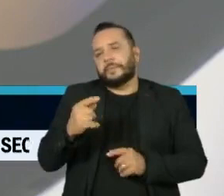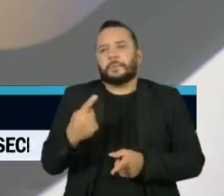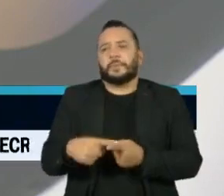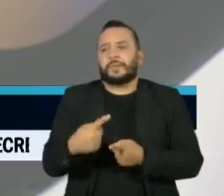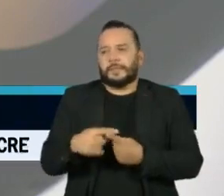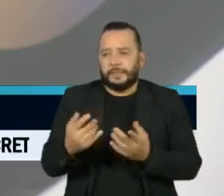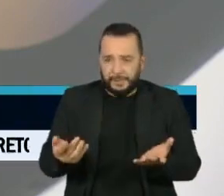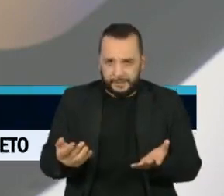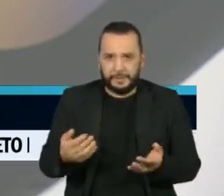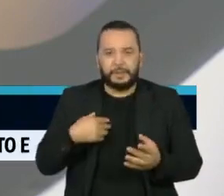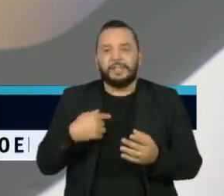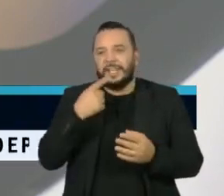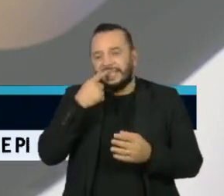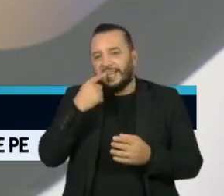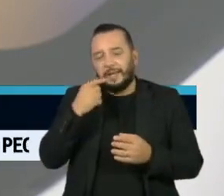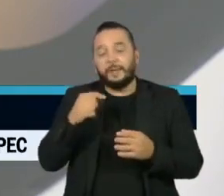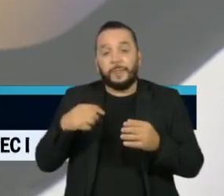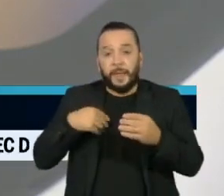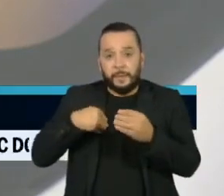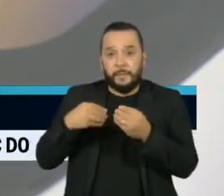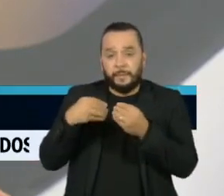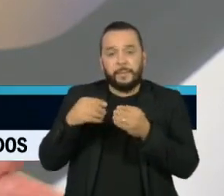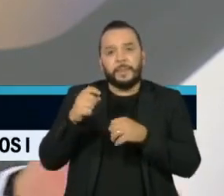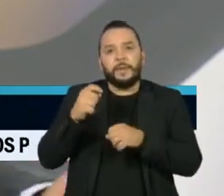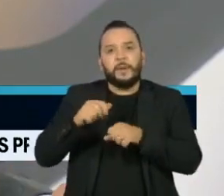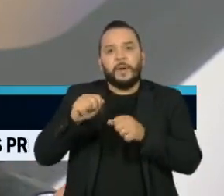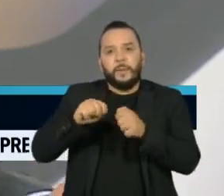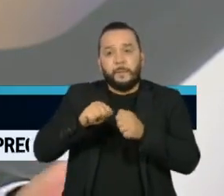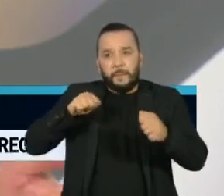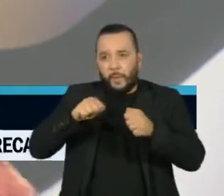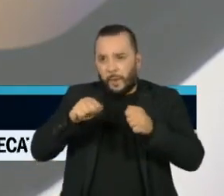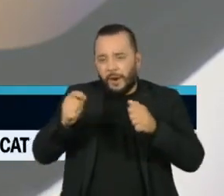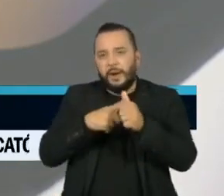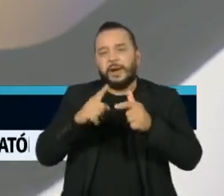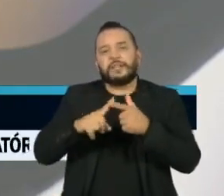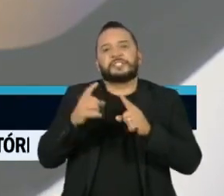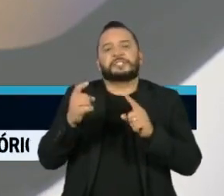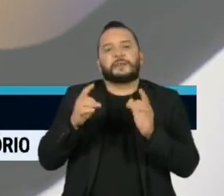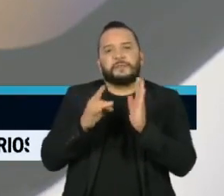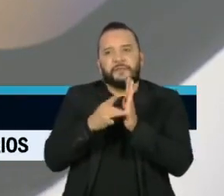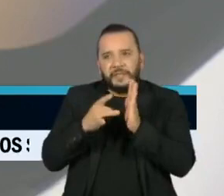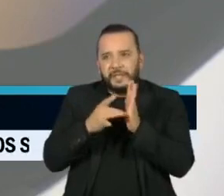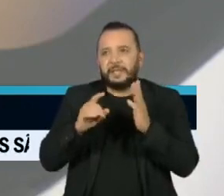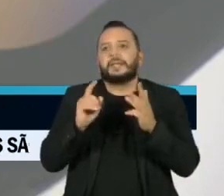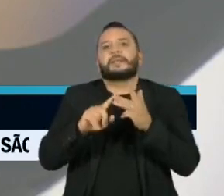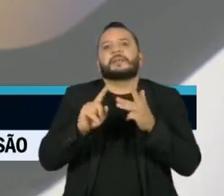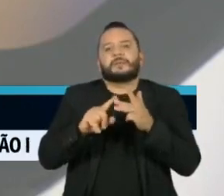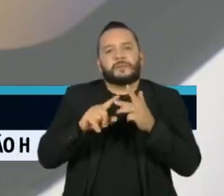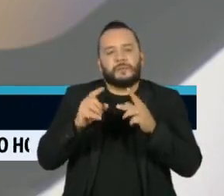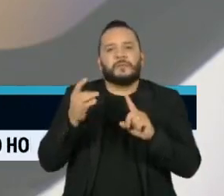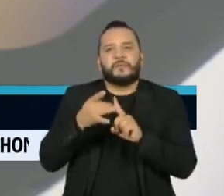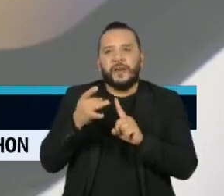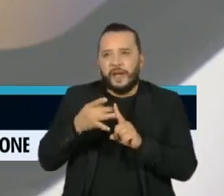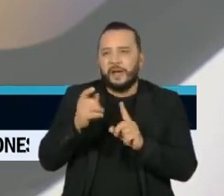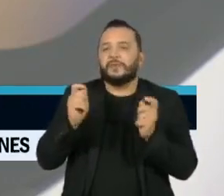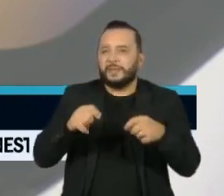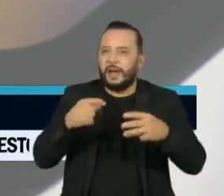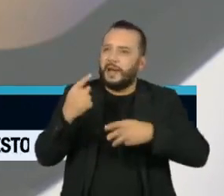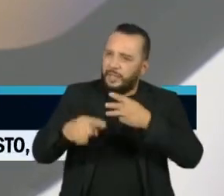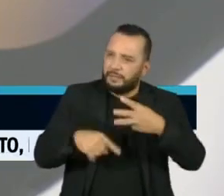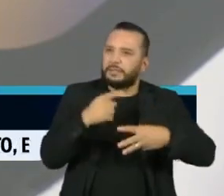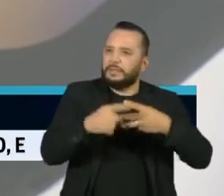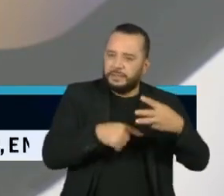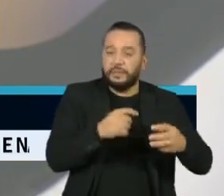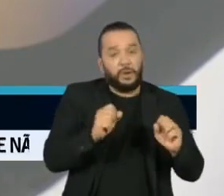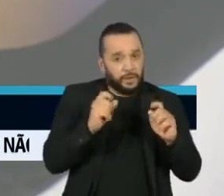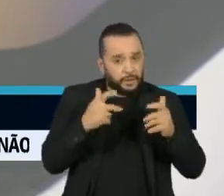O borracha, metal, vidro, você recicla e consegue reconstituir a natureza original